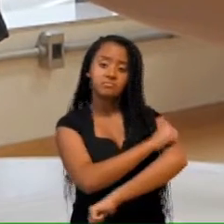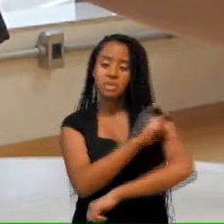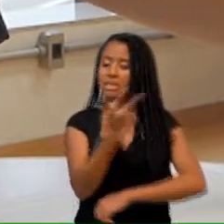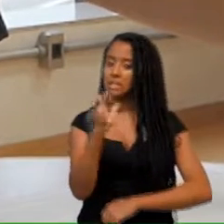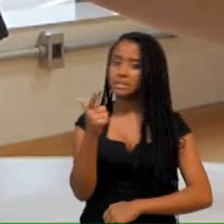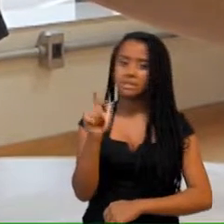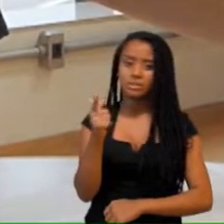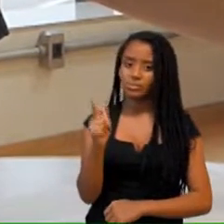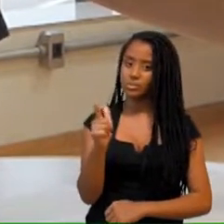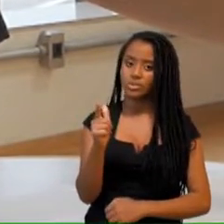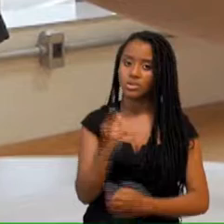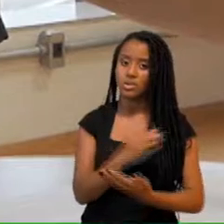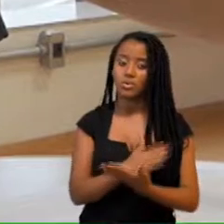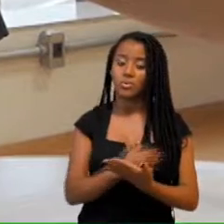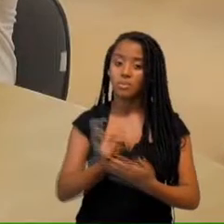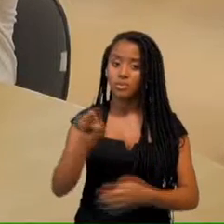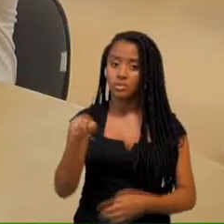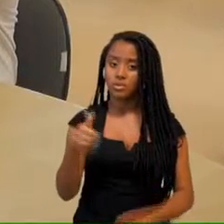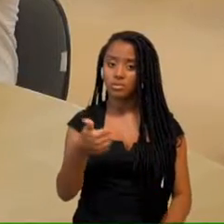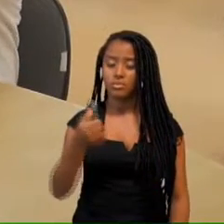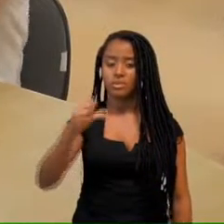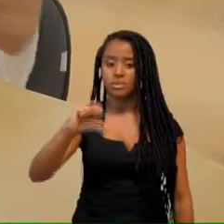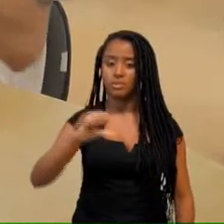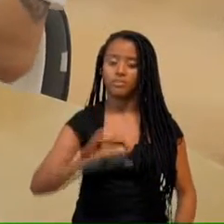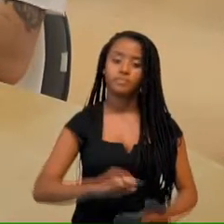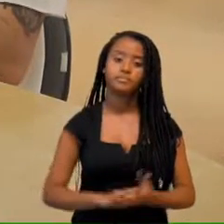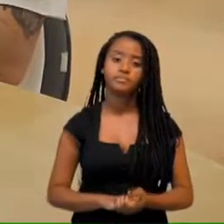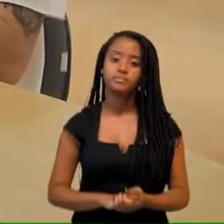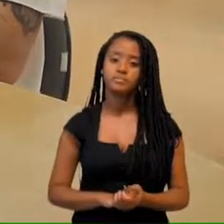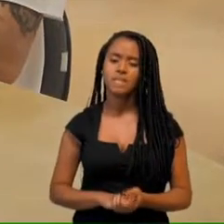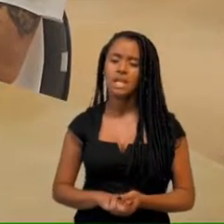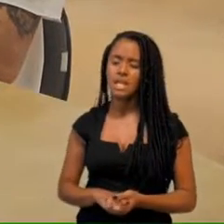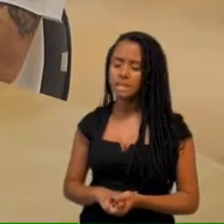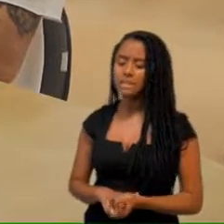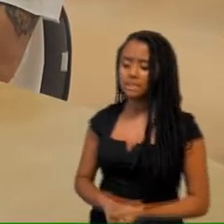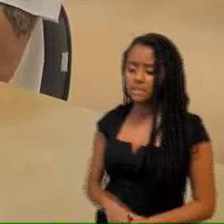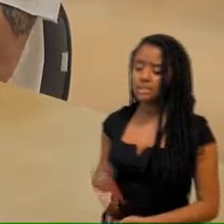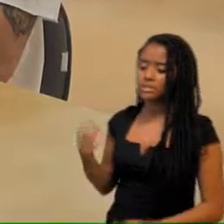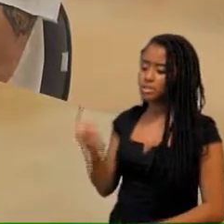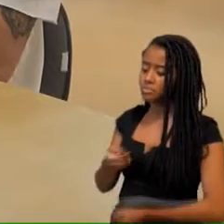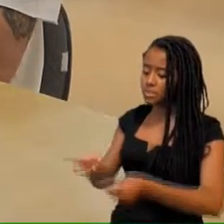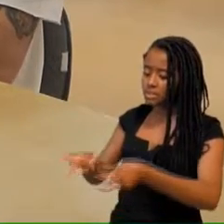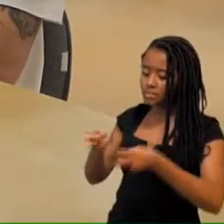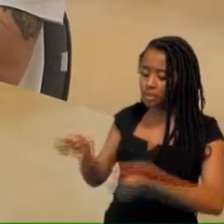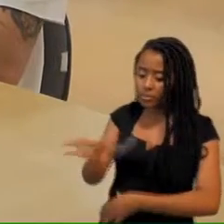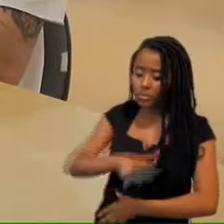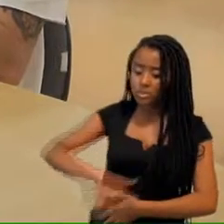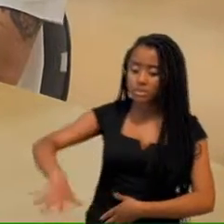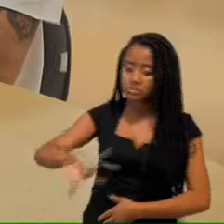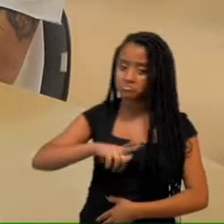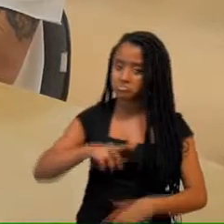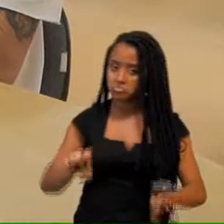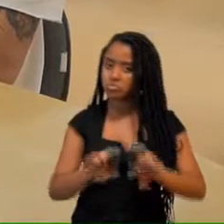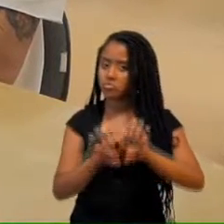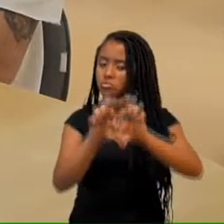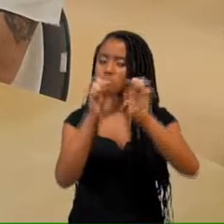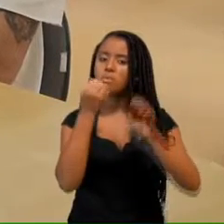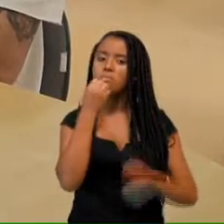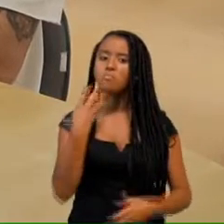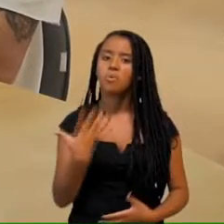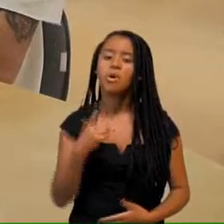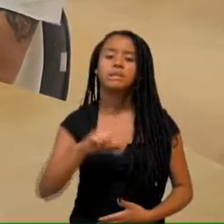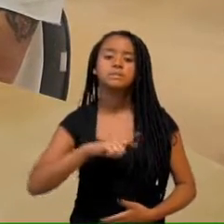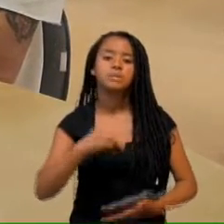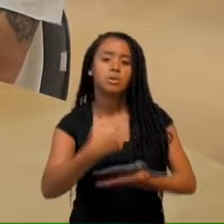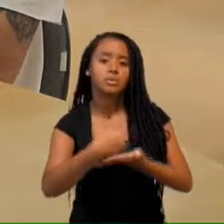é de e e a gente vê que o espaço aqui ele é muito bem estruturado e tem uma